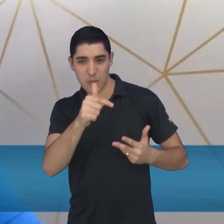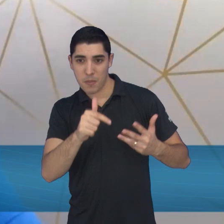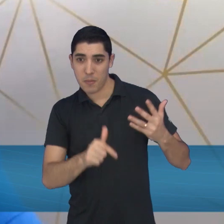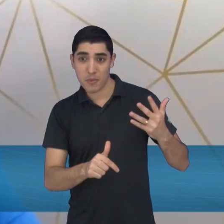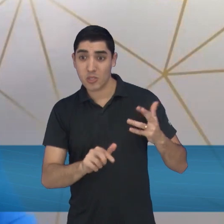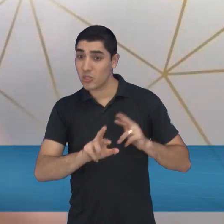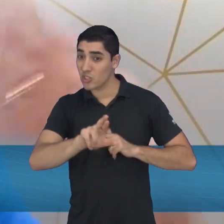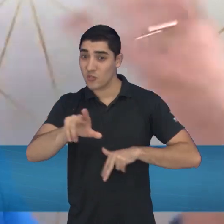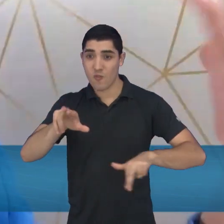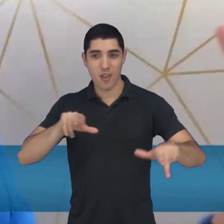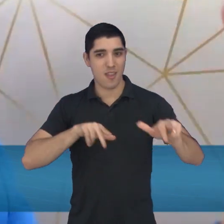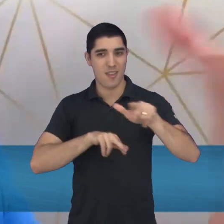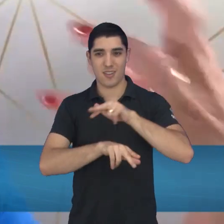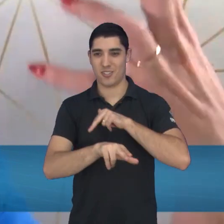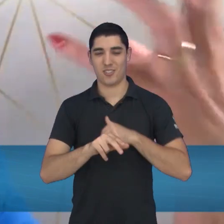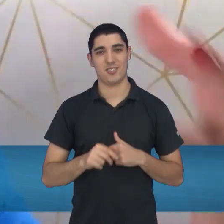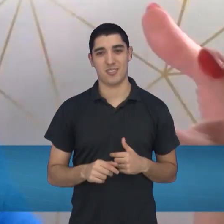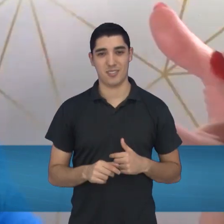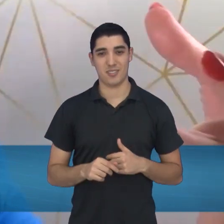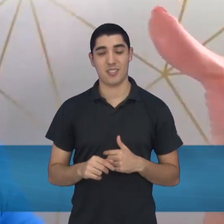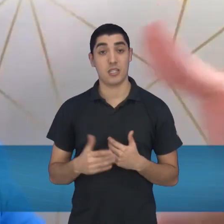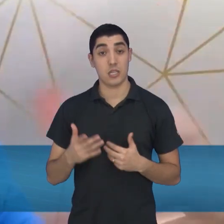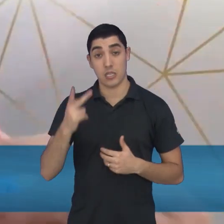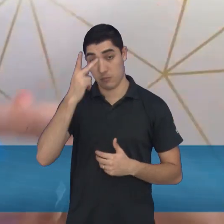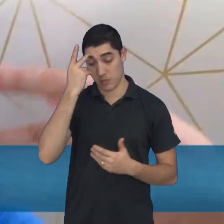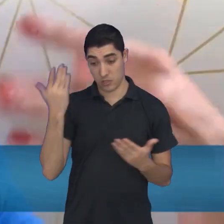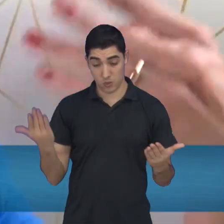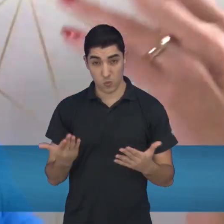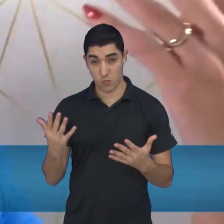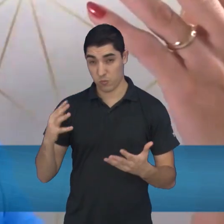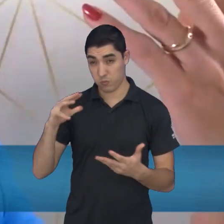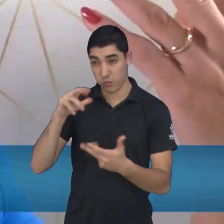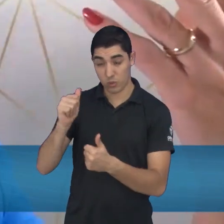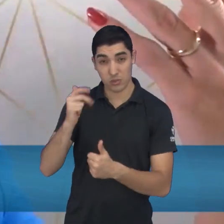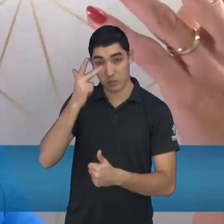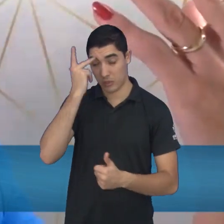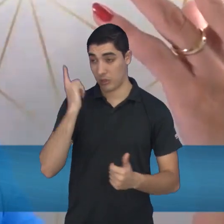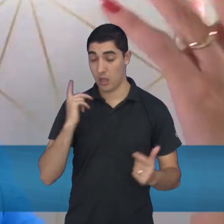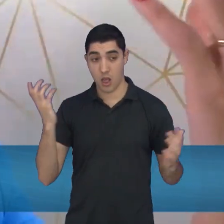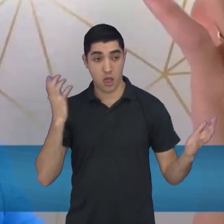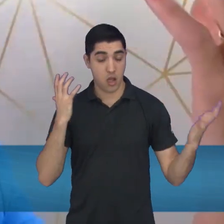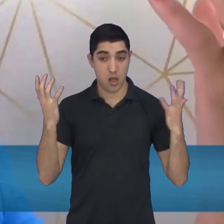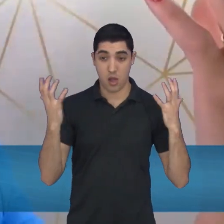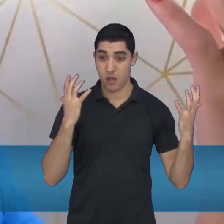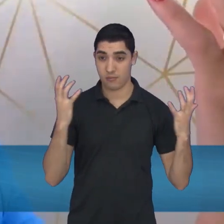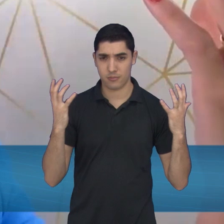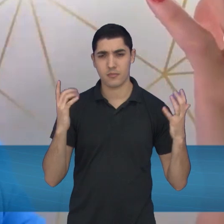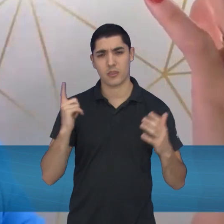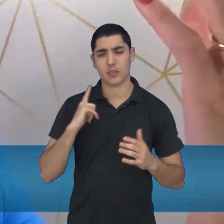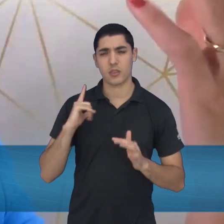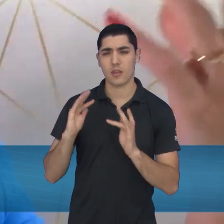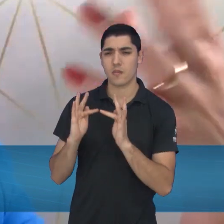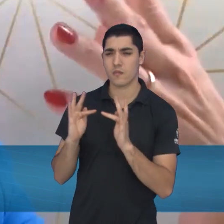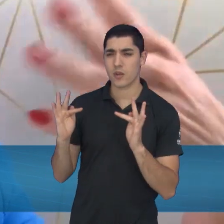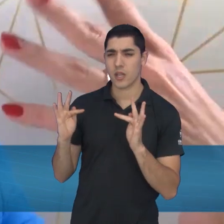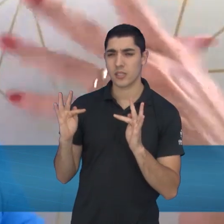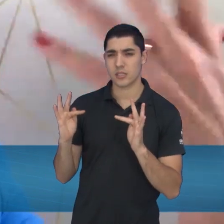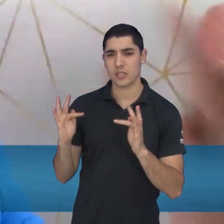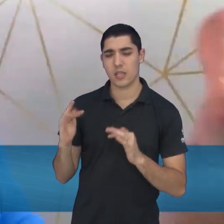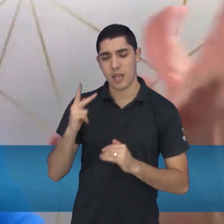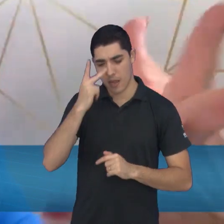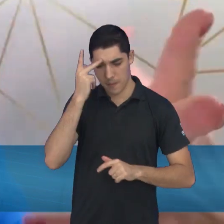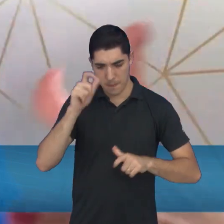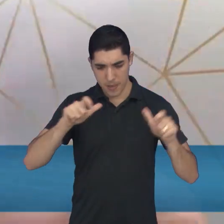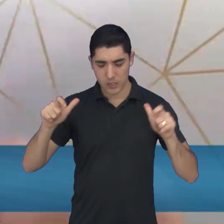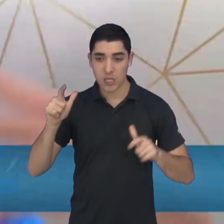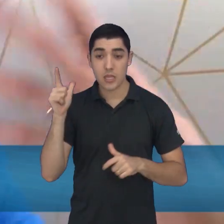estão, nesse mundo tão frenético, as pessoas não têm, como é que é uma frase que eu ouvi? As pessoas não conseguem